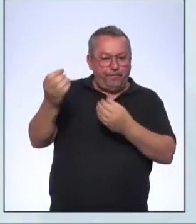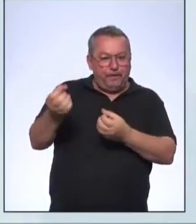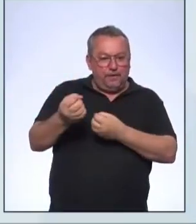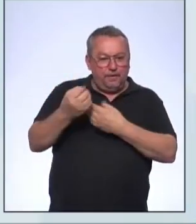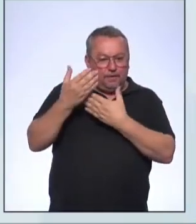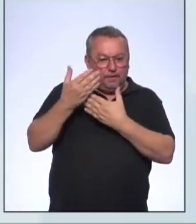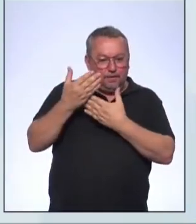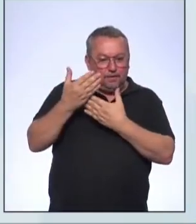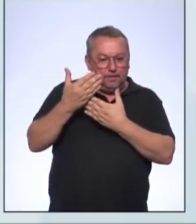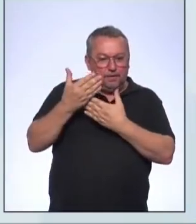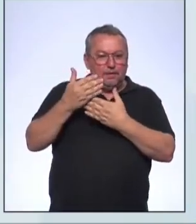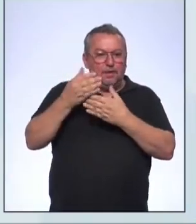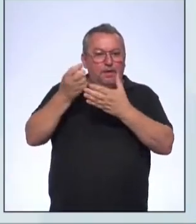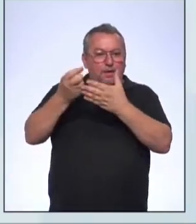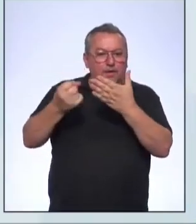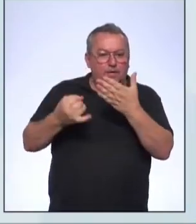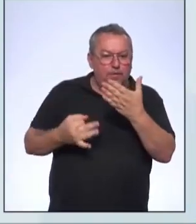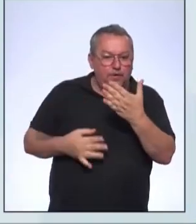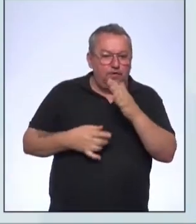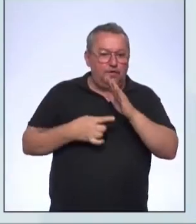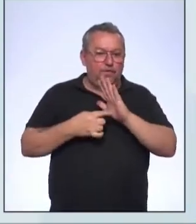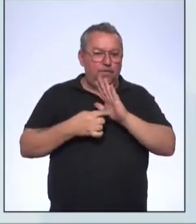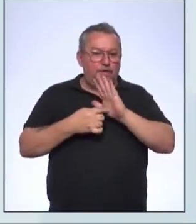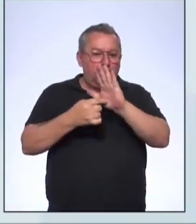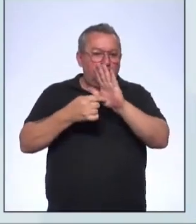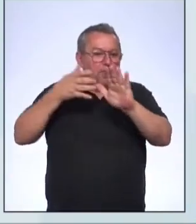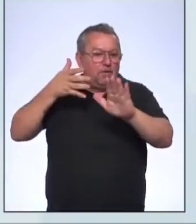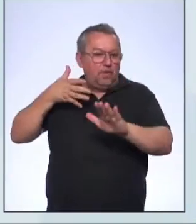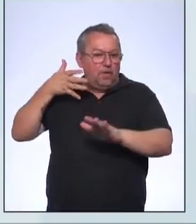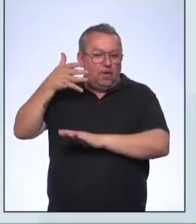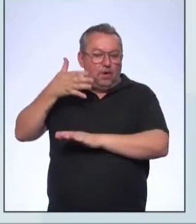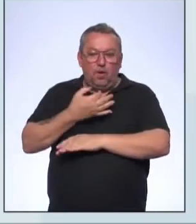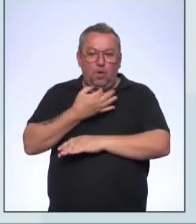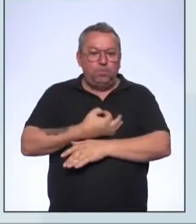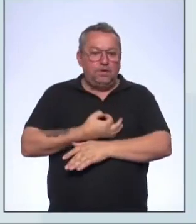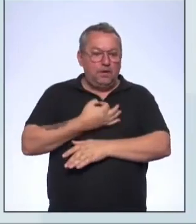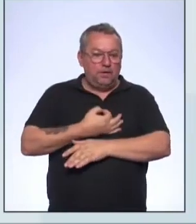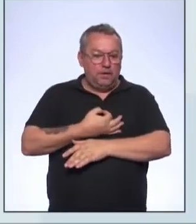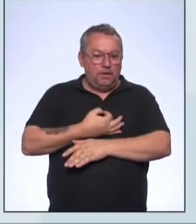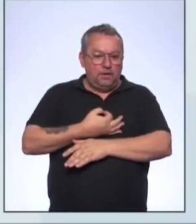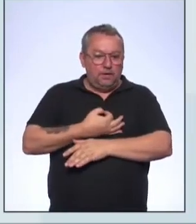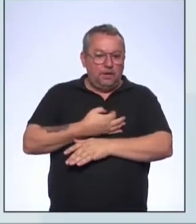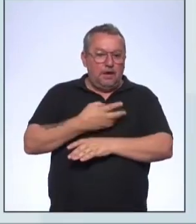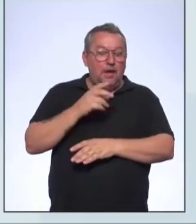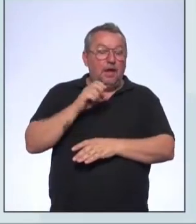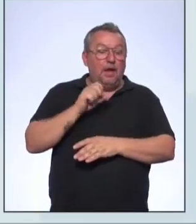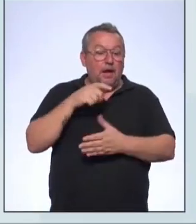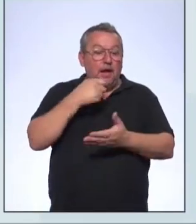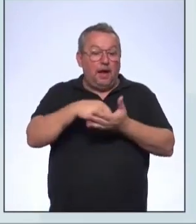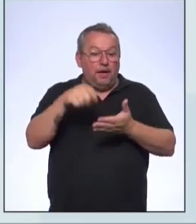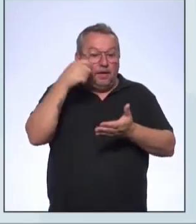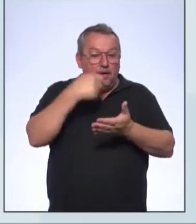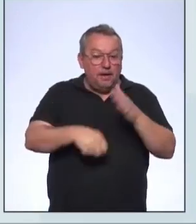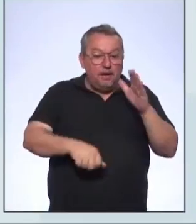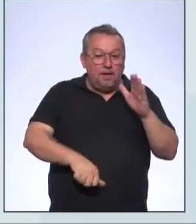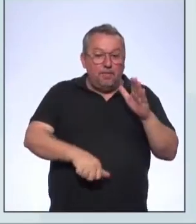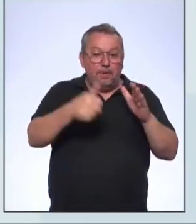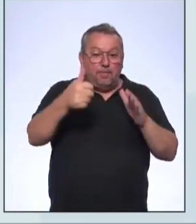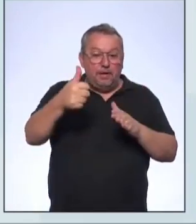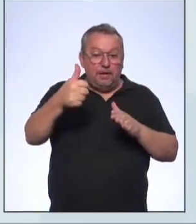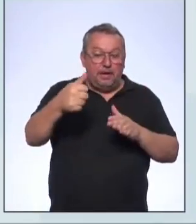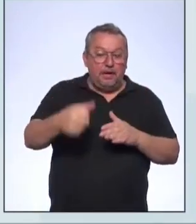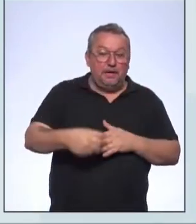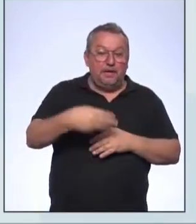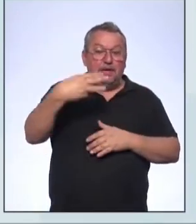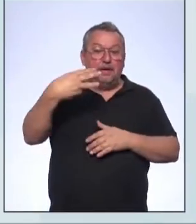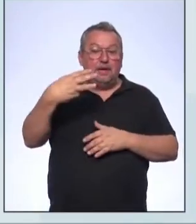colocaram aí, descritivos, expositivos, narrativos ou opinativos. Ou seja, não somente informar, né? A gente